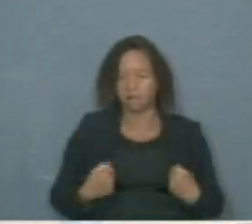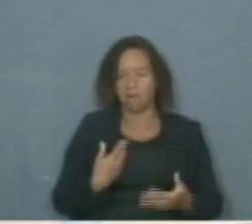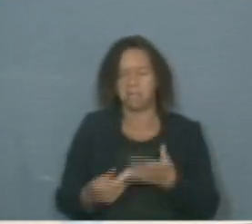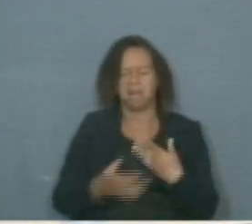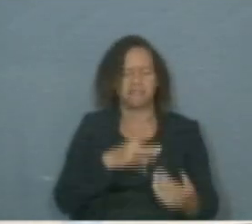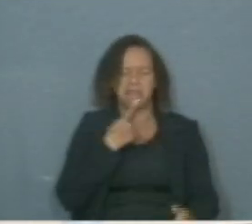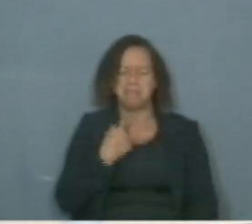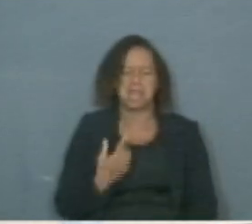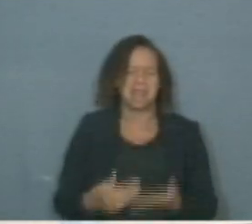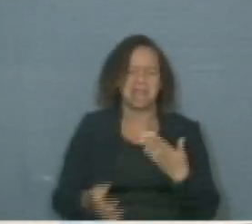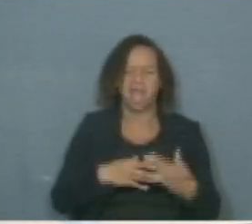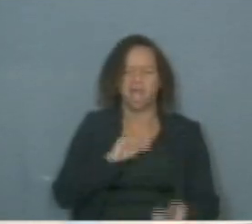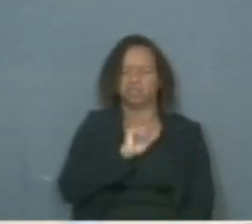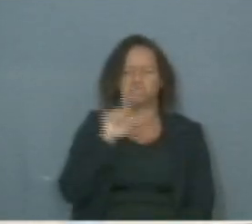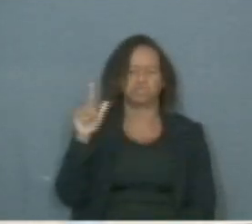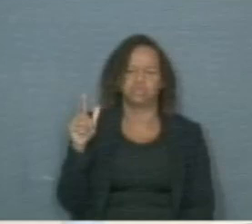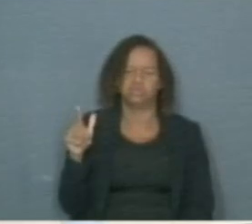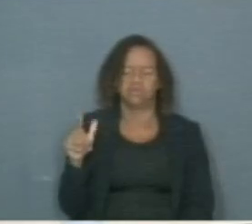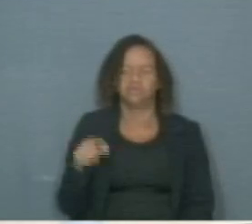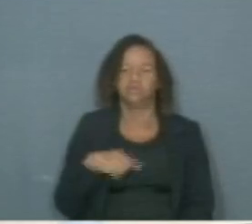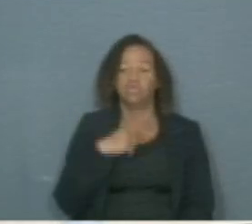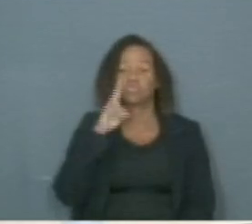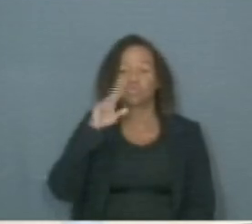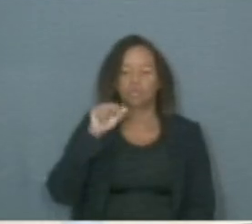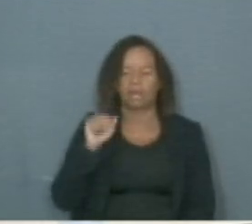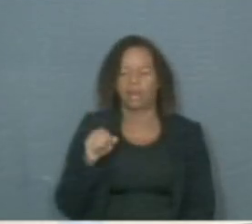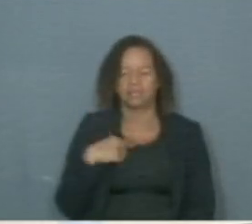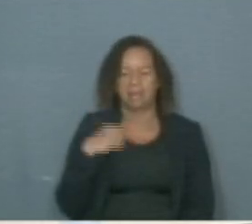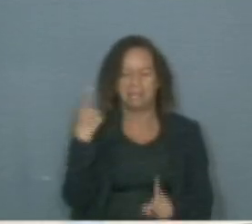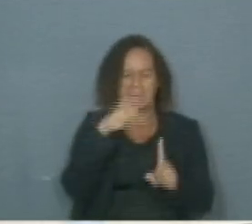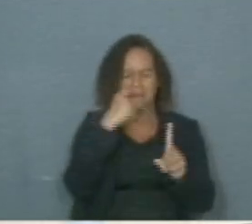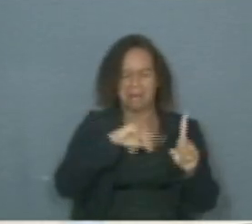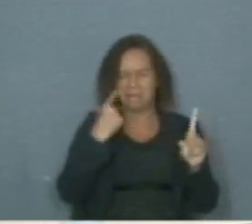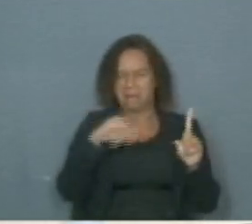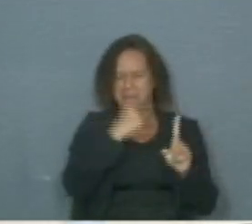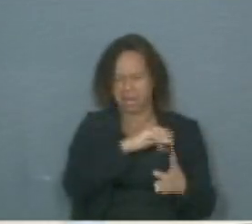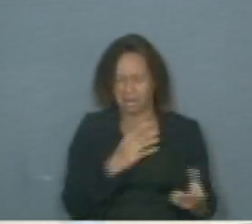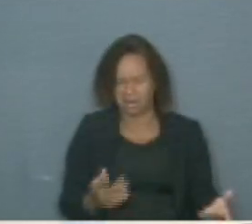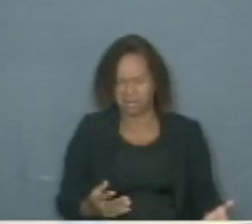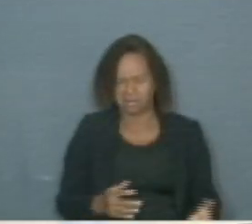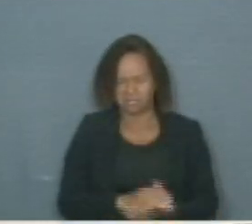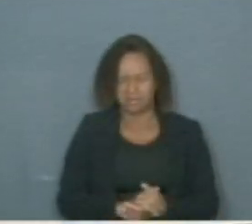seja vermelha, seja ela azul, e jamais ela seja agredida.